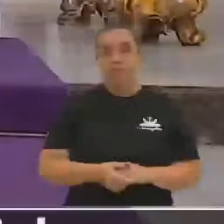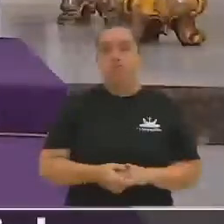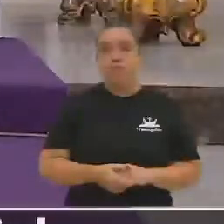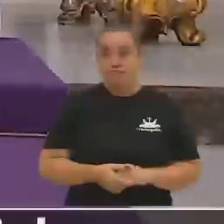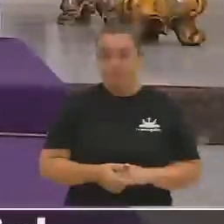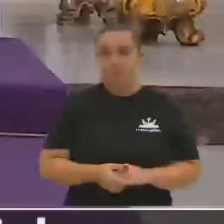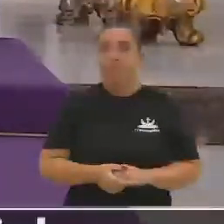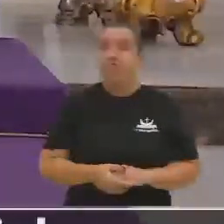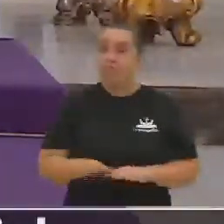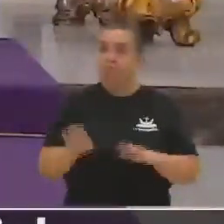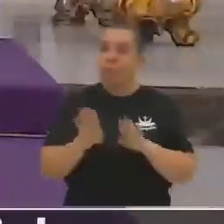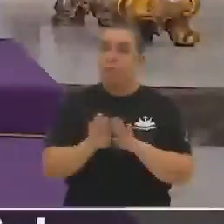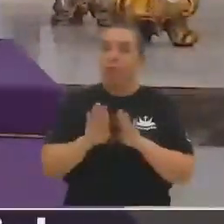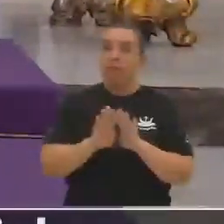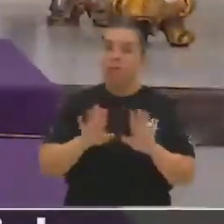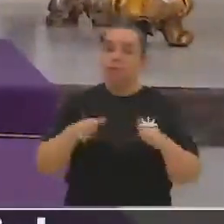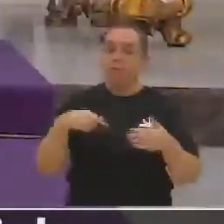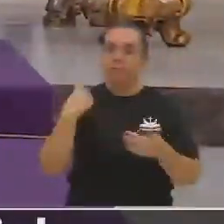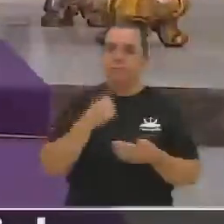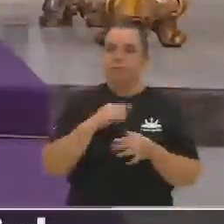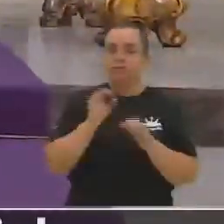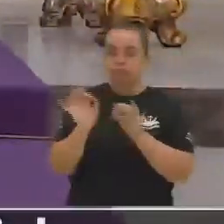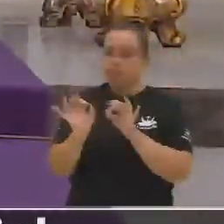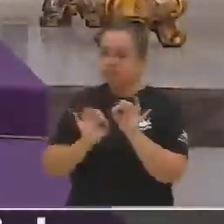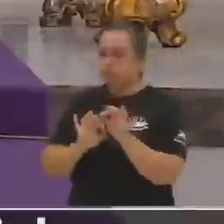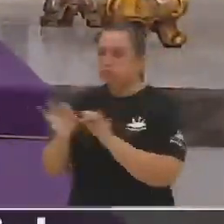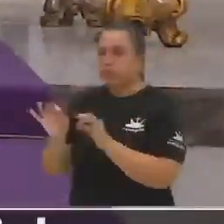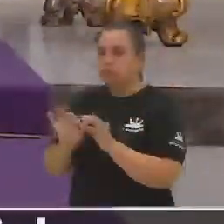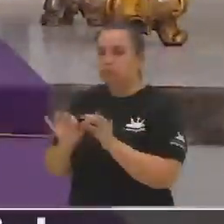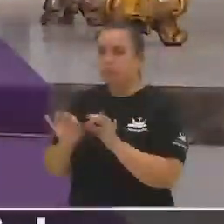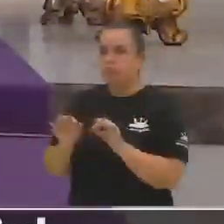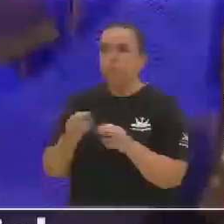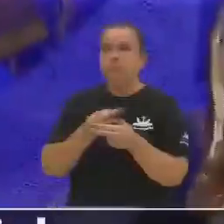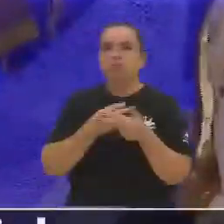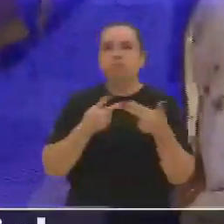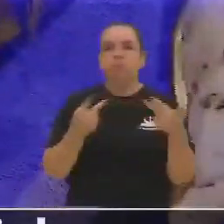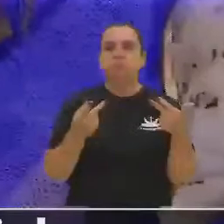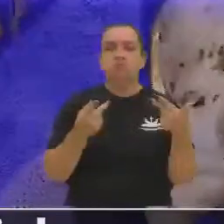Tanto é que quando a gente monta um presépio, o máximo de coisas